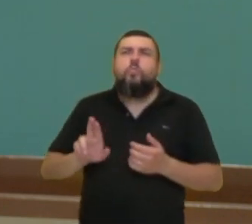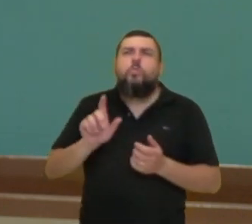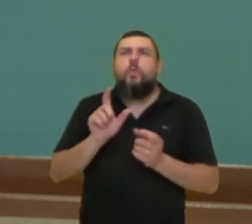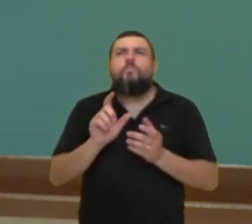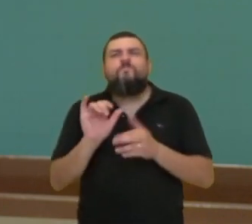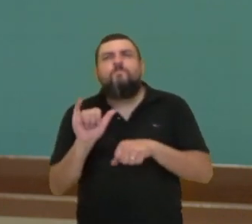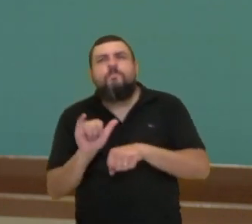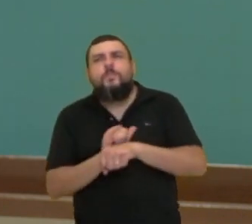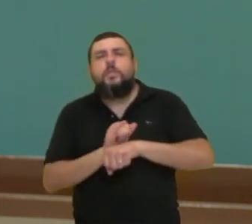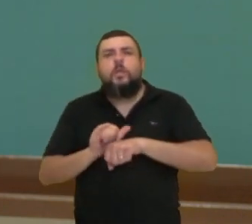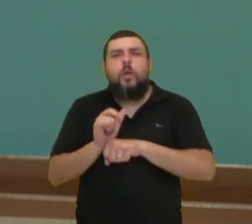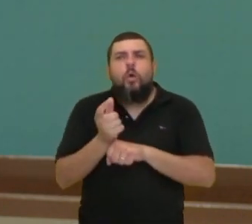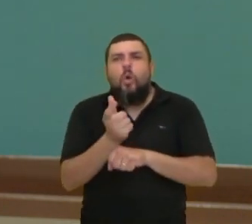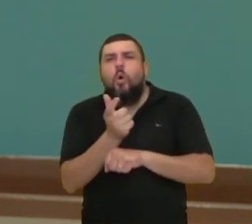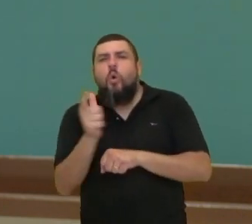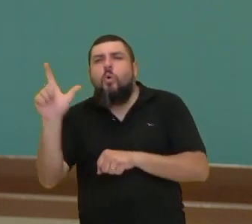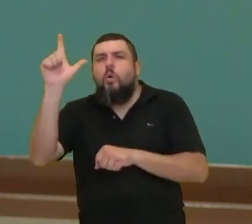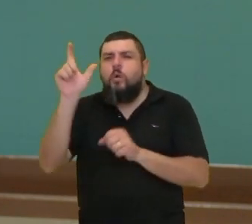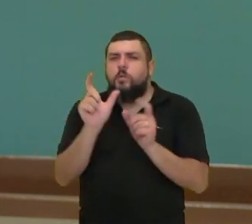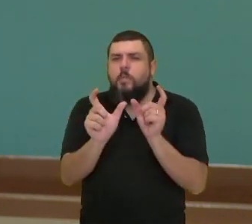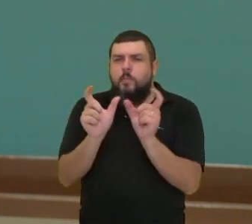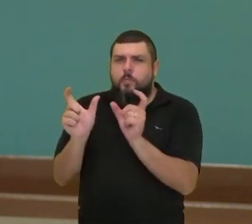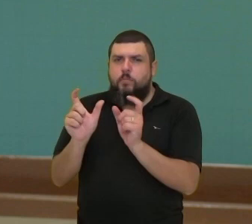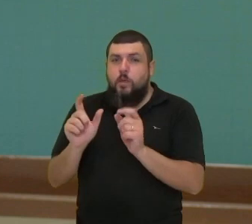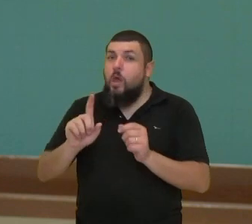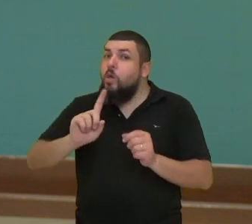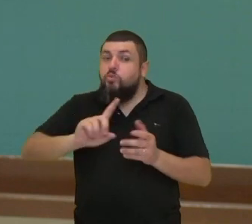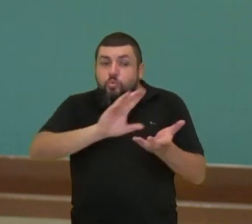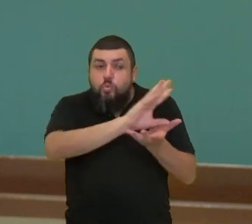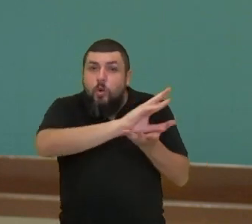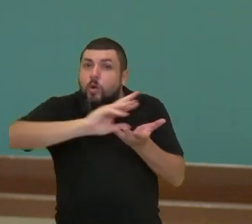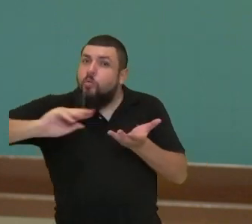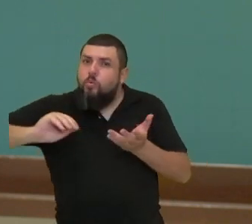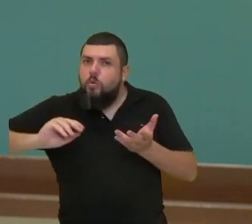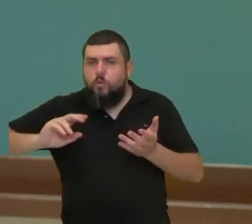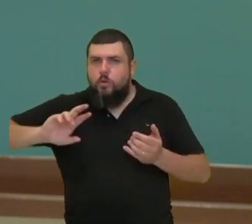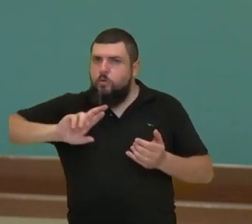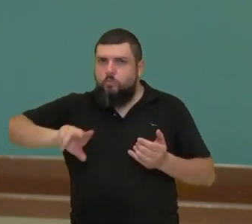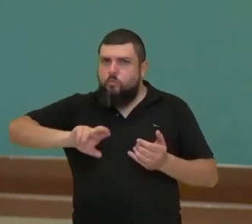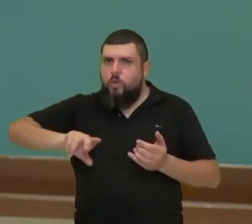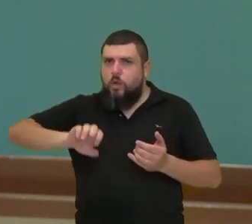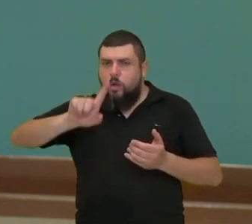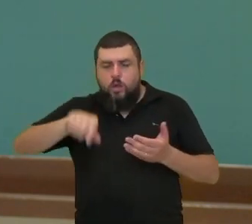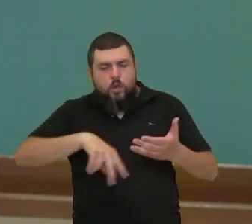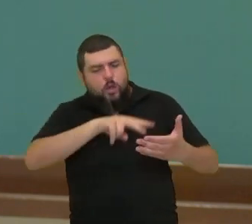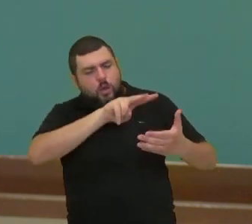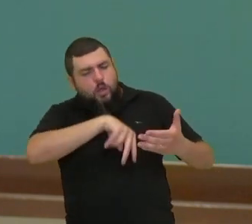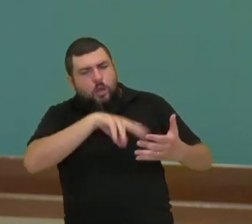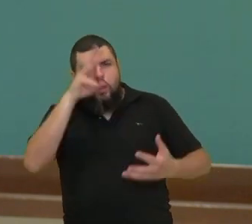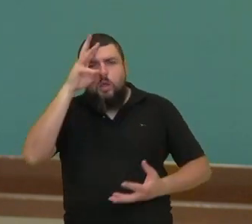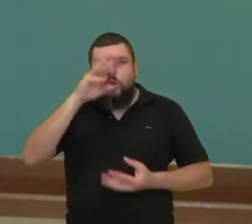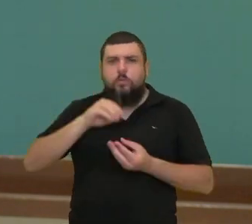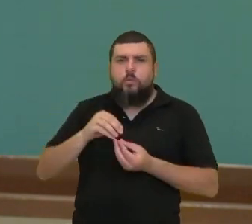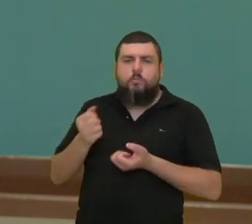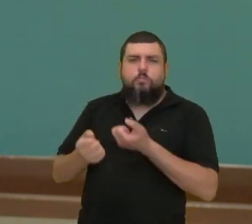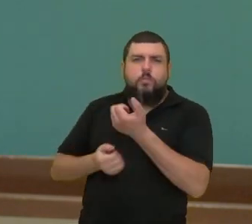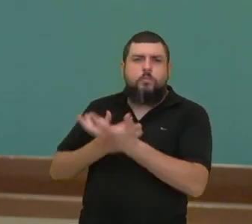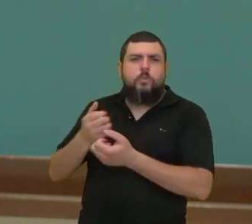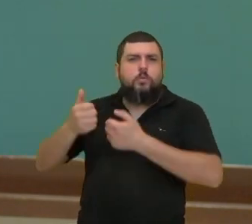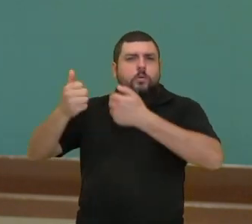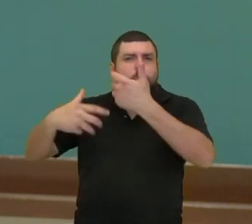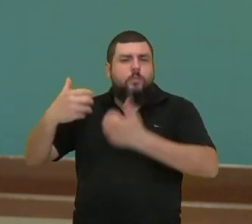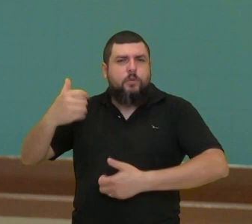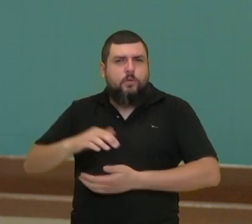É importante dizer aqui que paráfrase não é cópia, é uma reescrita, uma explicação. E sempre ali que é